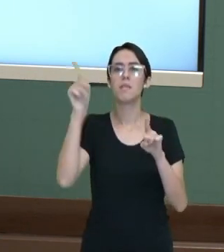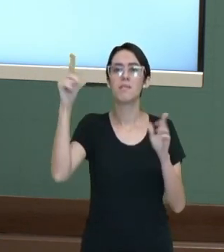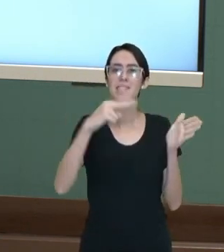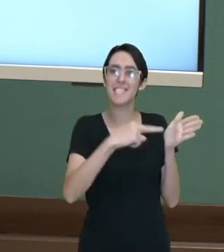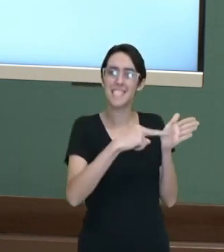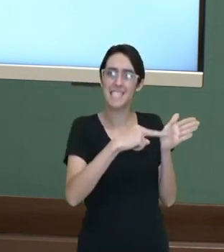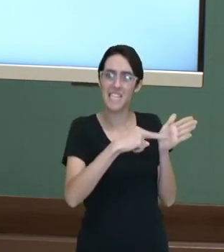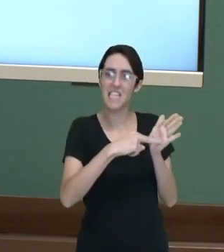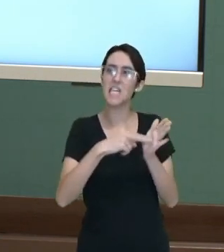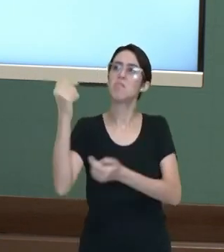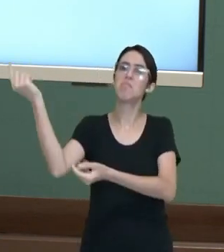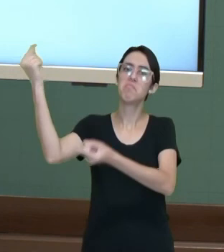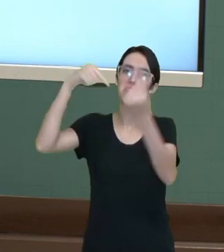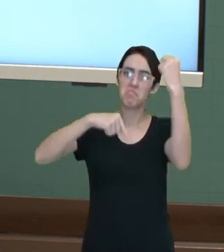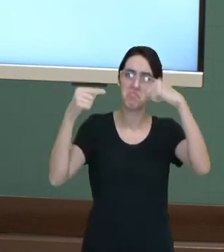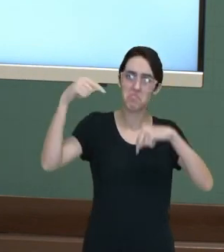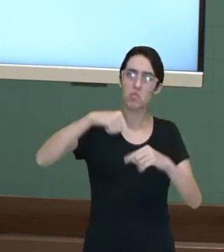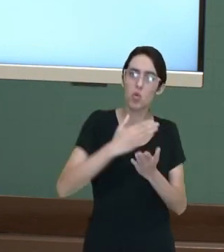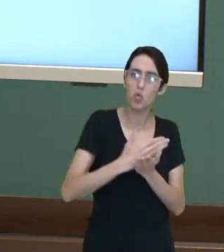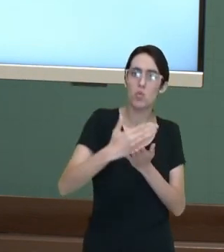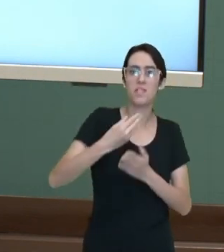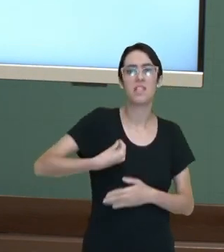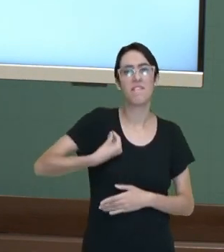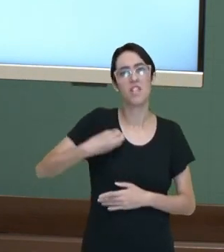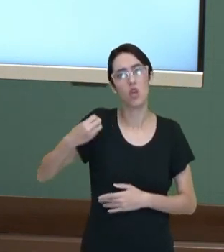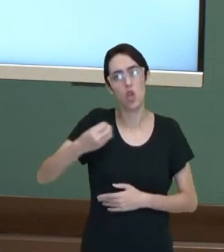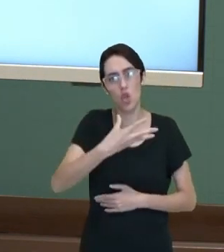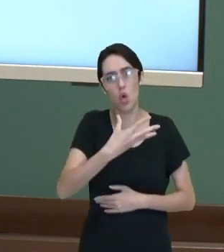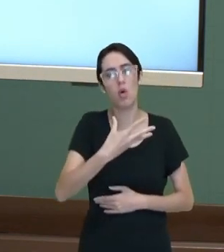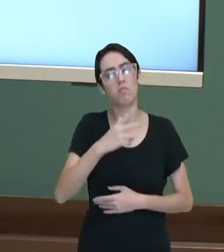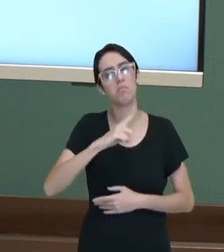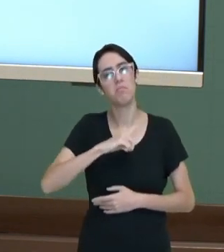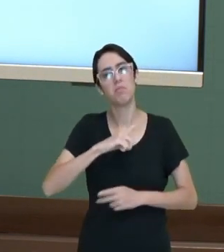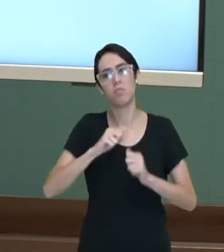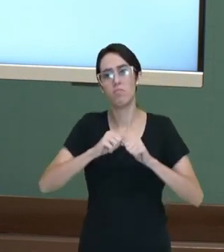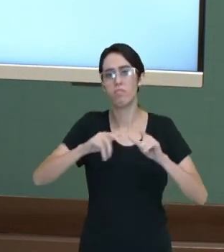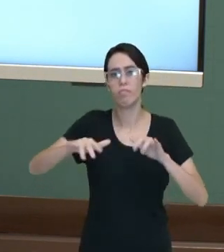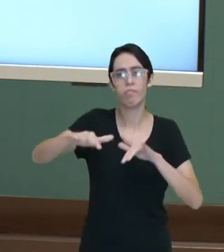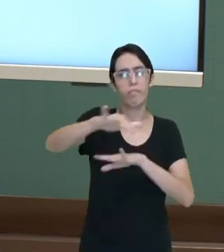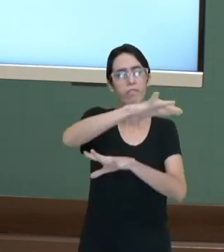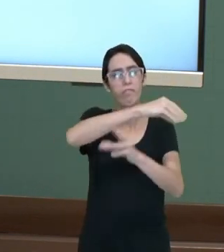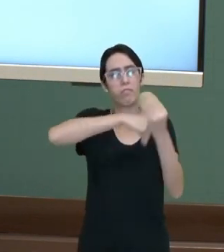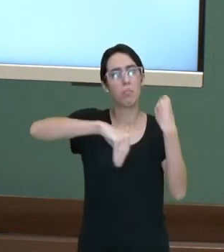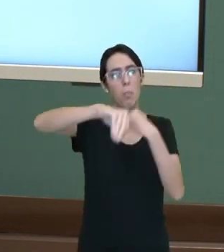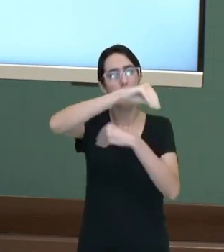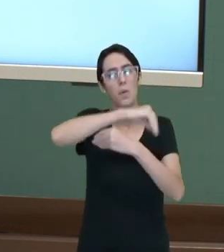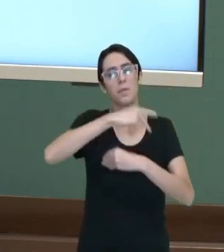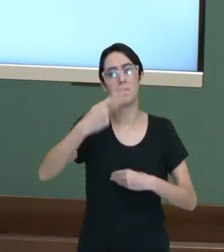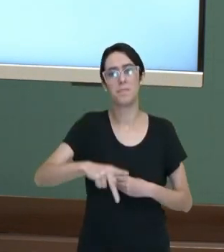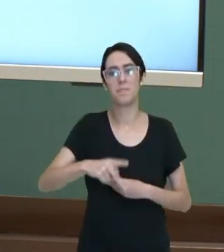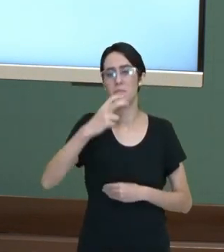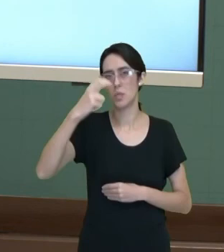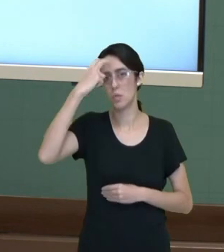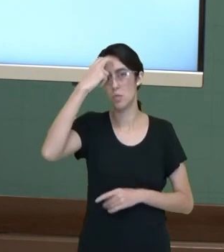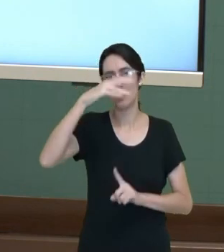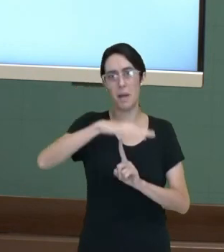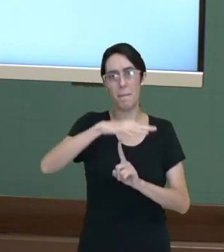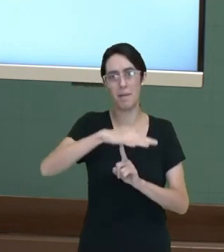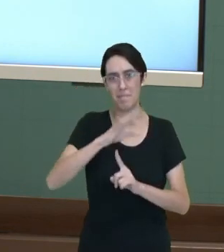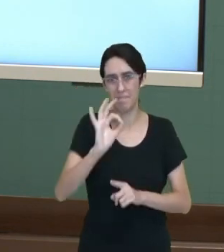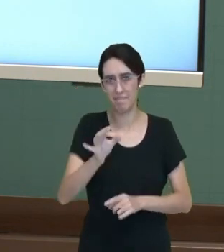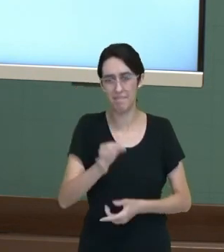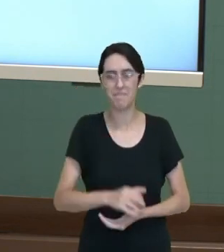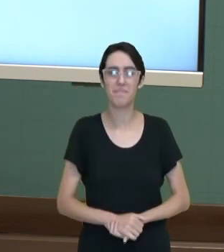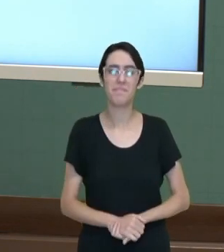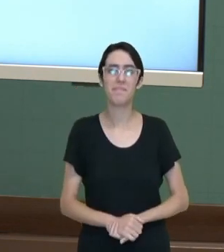o nosso estado para recomeçar as suas vidas, contribuindo com essa grande diversidade cultural do estado do